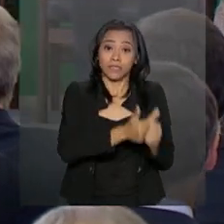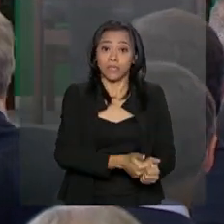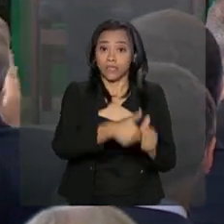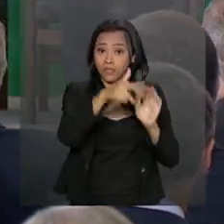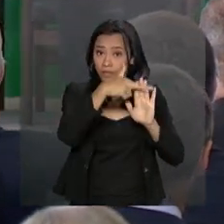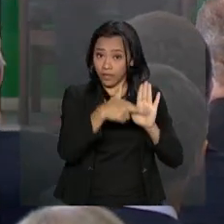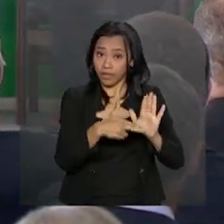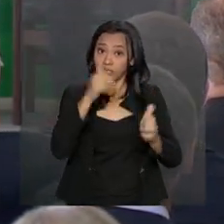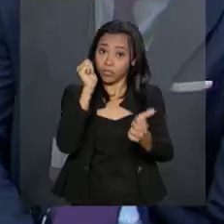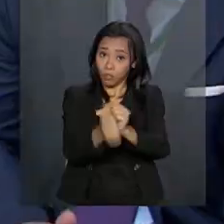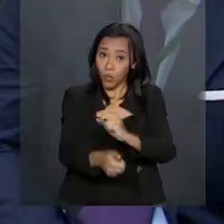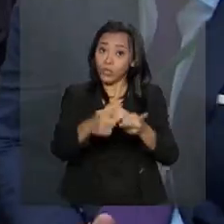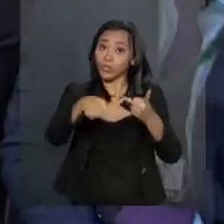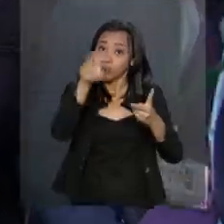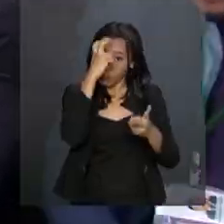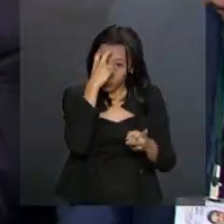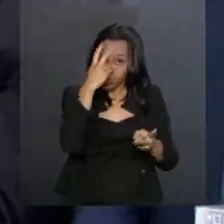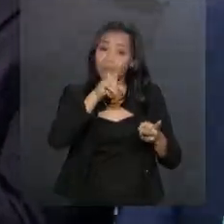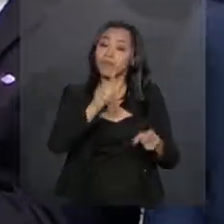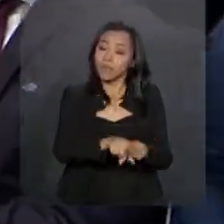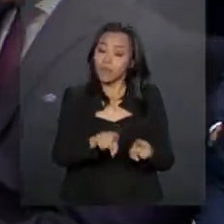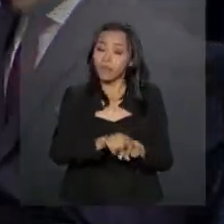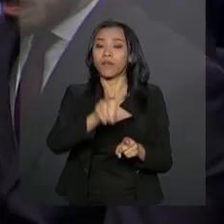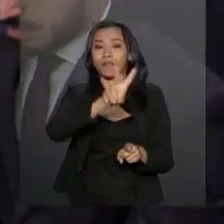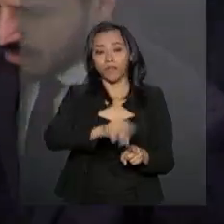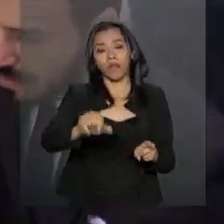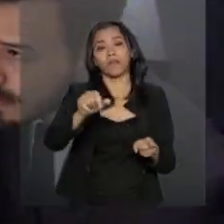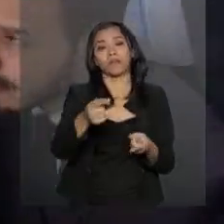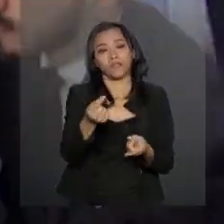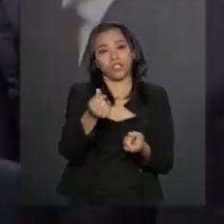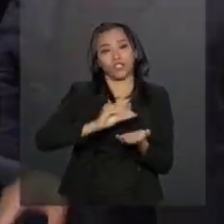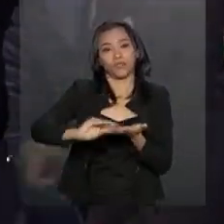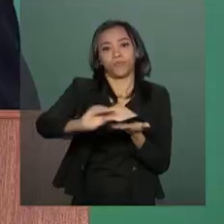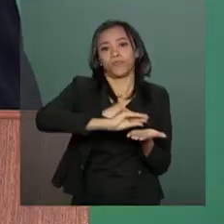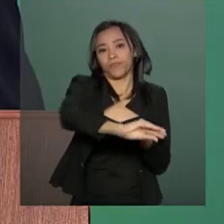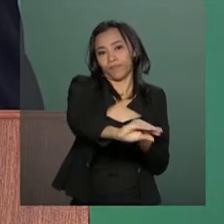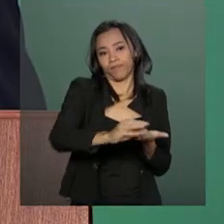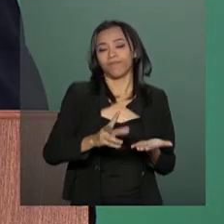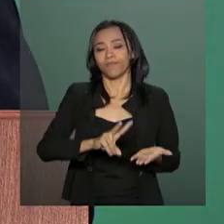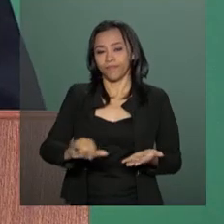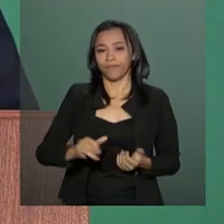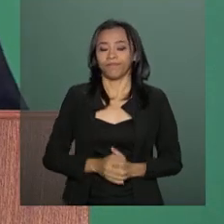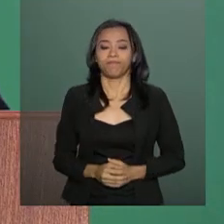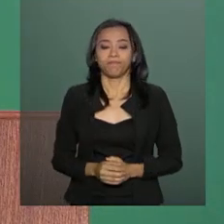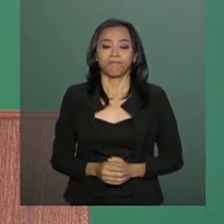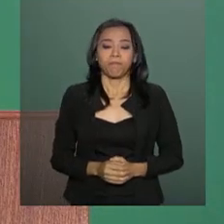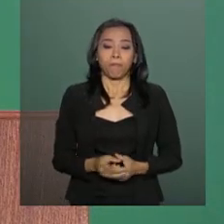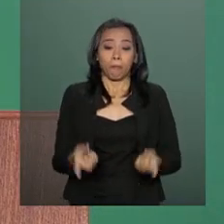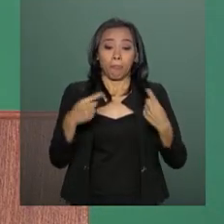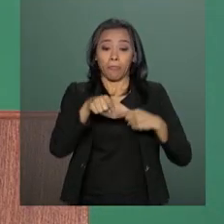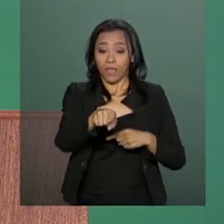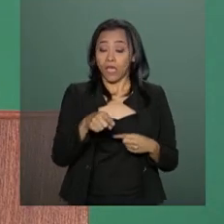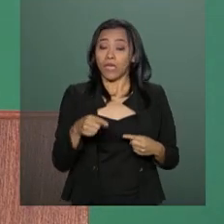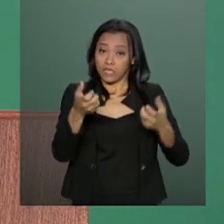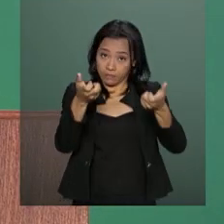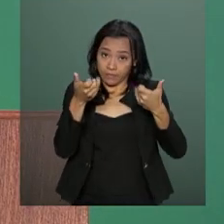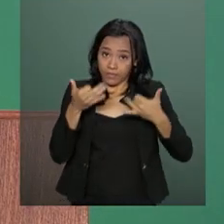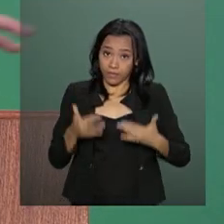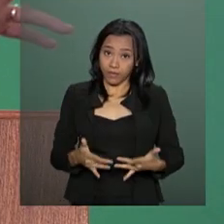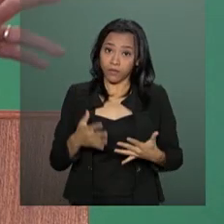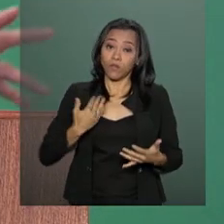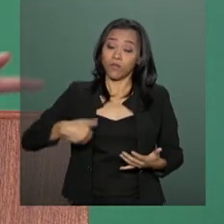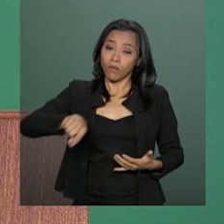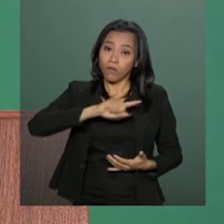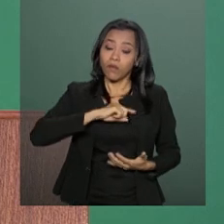esporte e cultura também vão receber verba arrecadada com as loterias. Vocês vejam que, na verdade, nós estamos